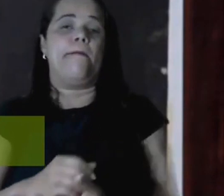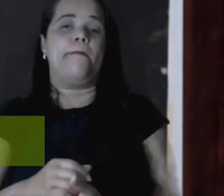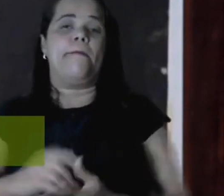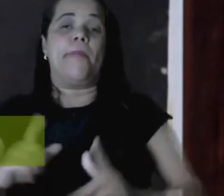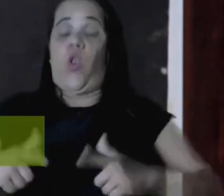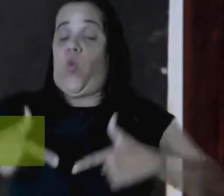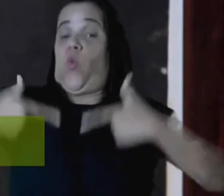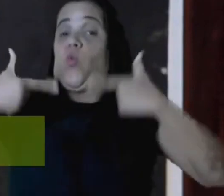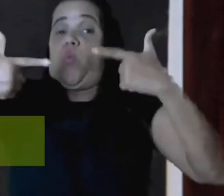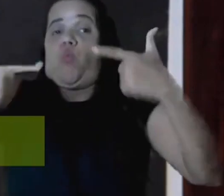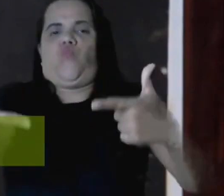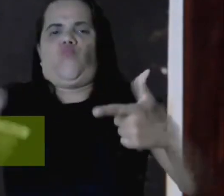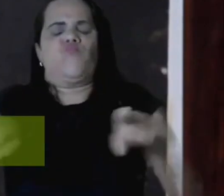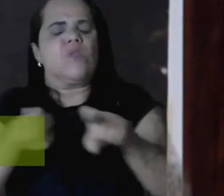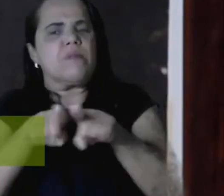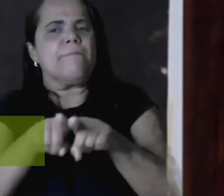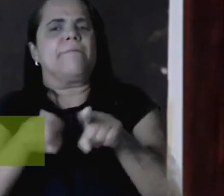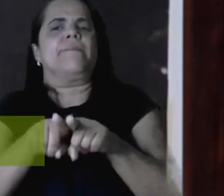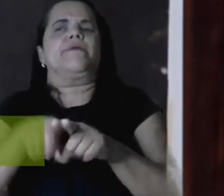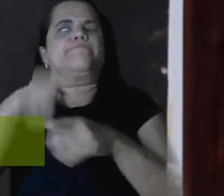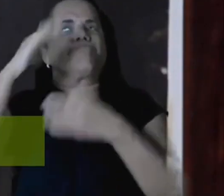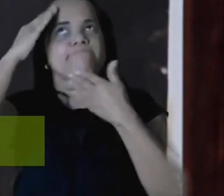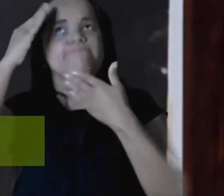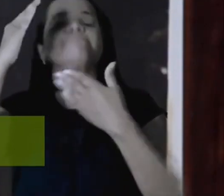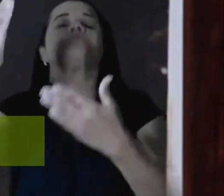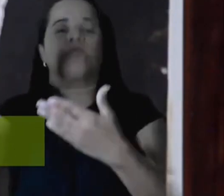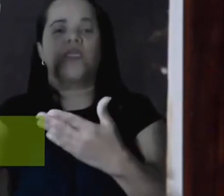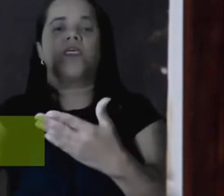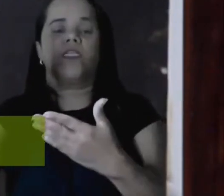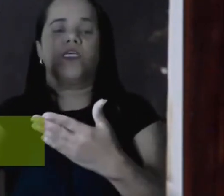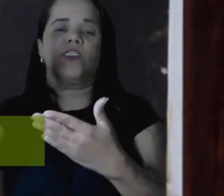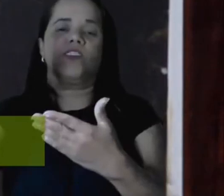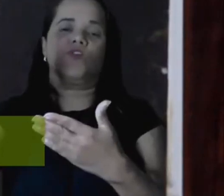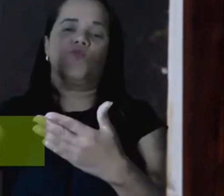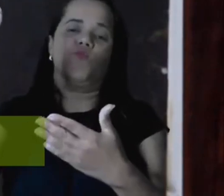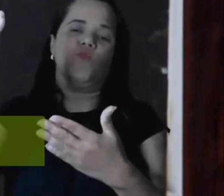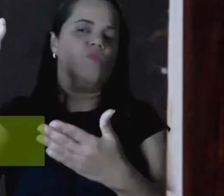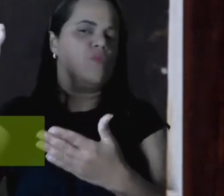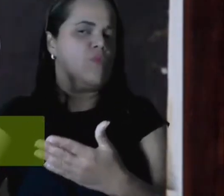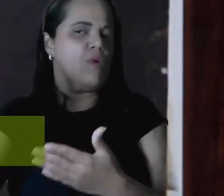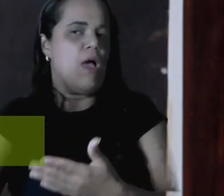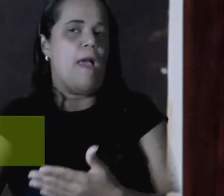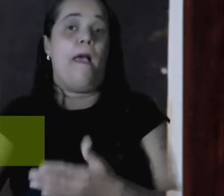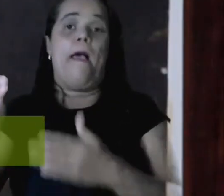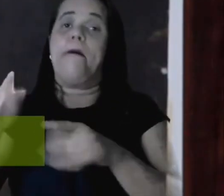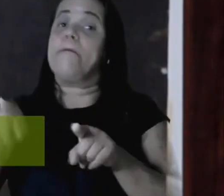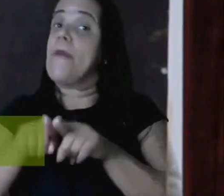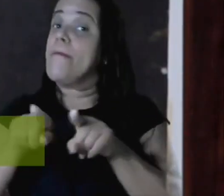pela estrela que brilhou, pelas prece